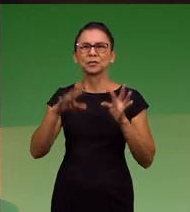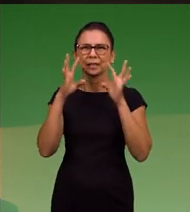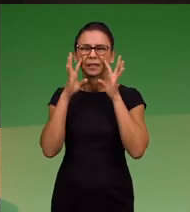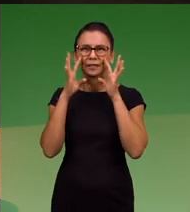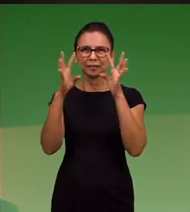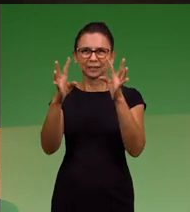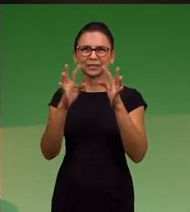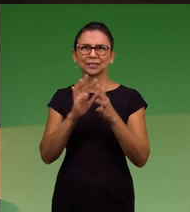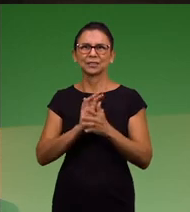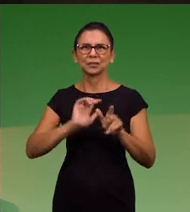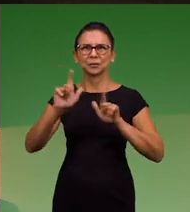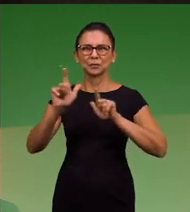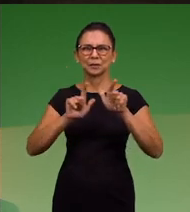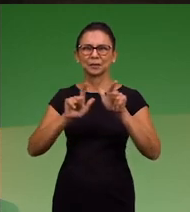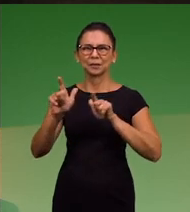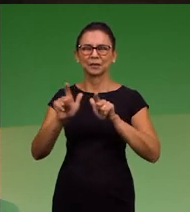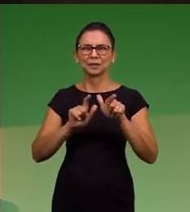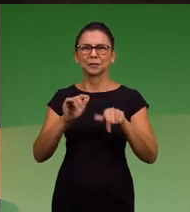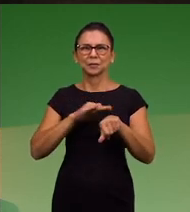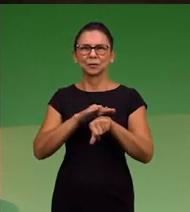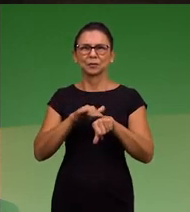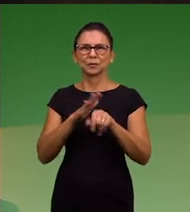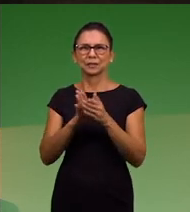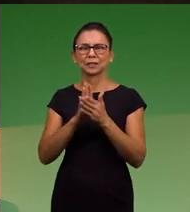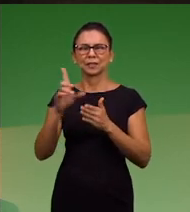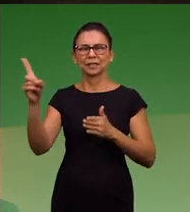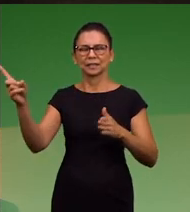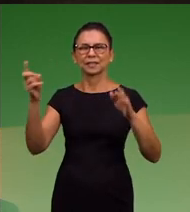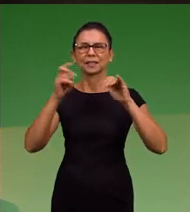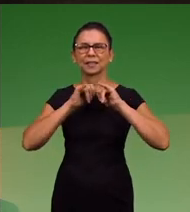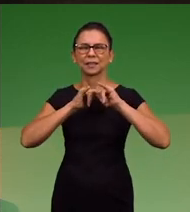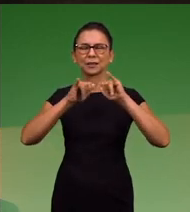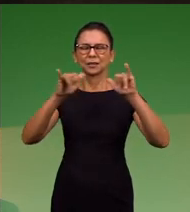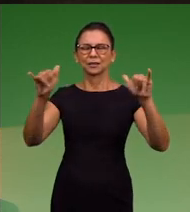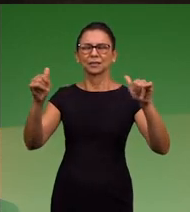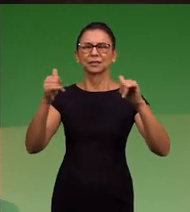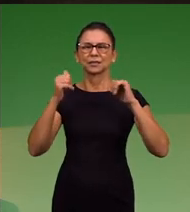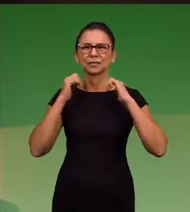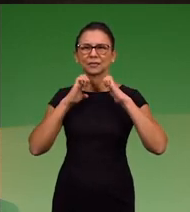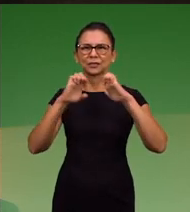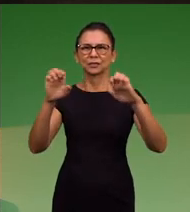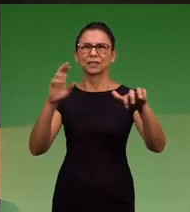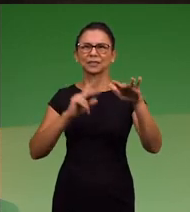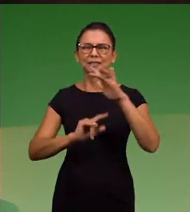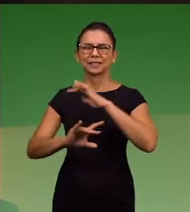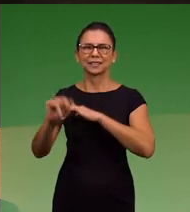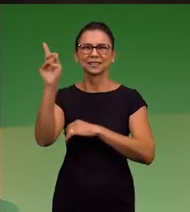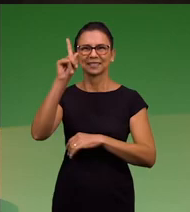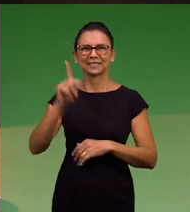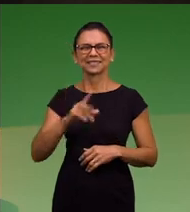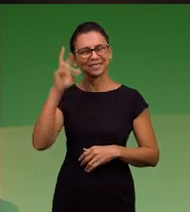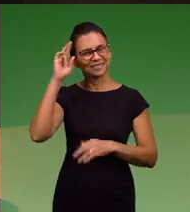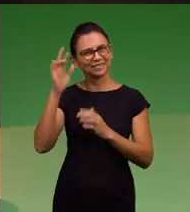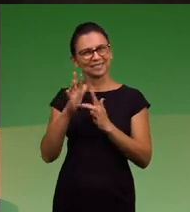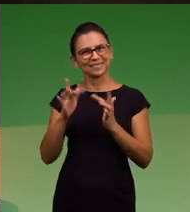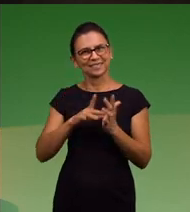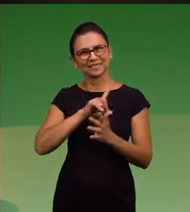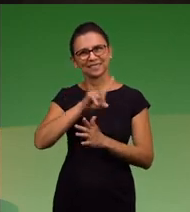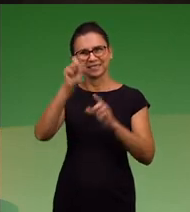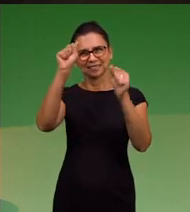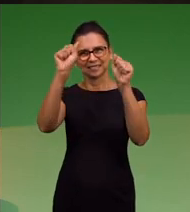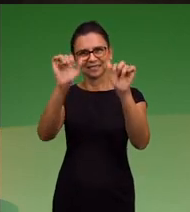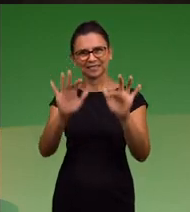Bíblicas. Rádio e TV Web Manaim juntas anunciando o Evangelho eterno. A paz do Senhor e Deus te abençoe.